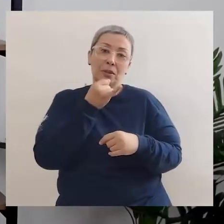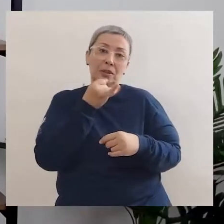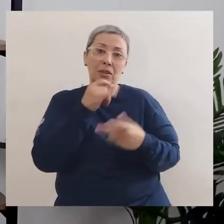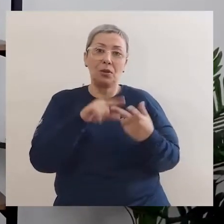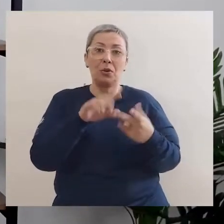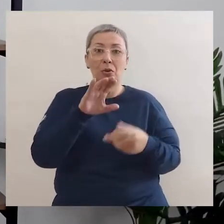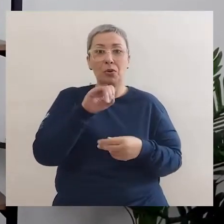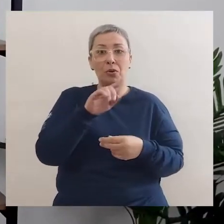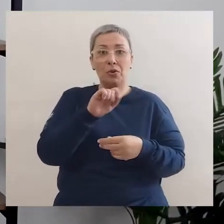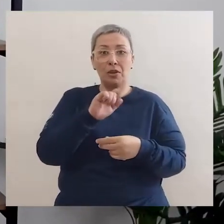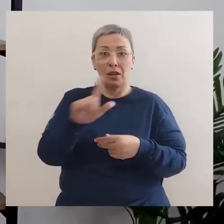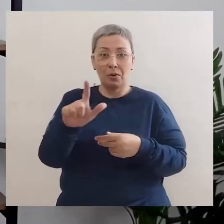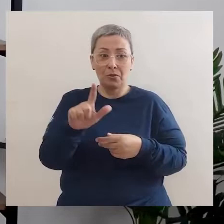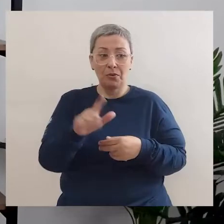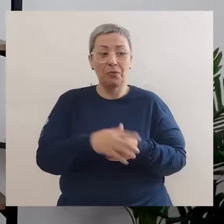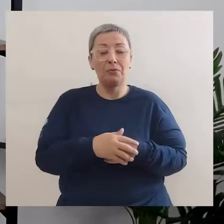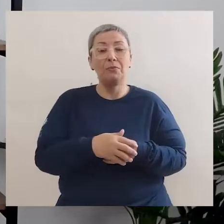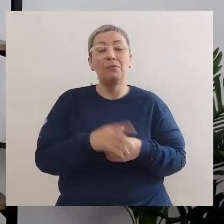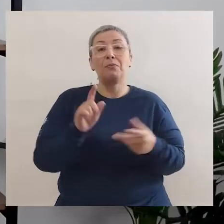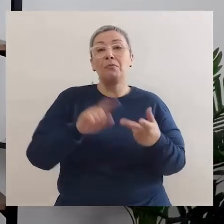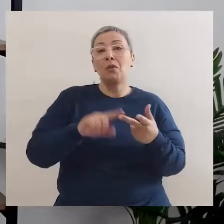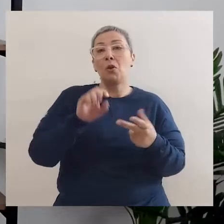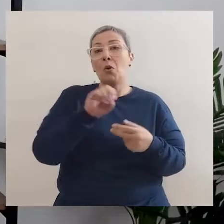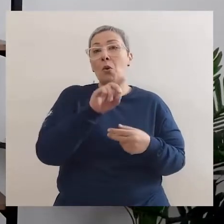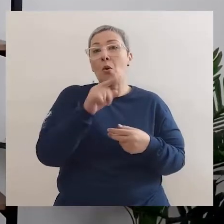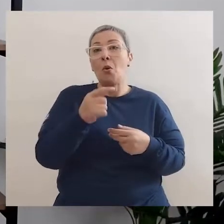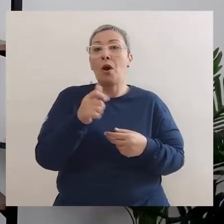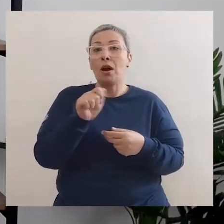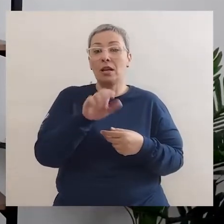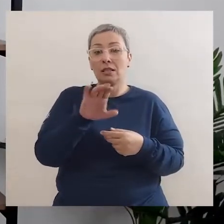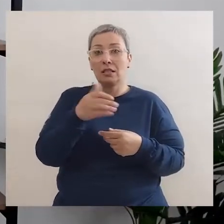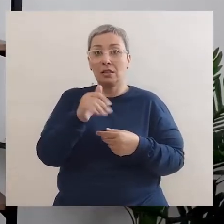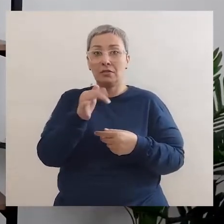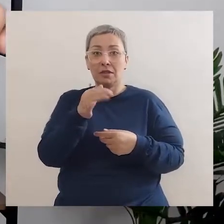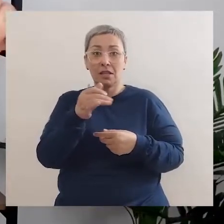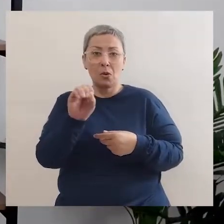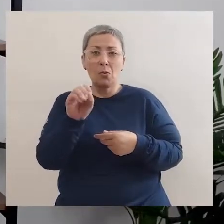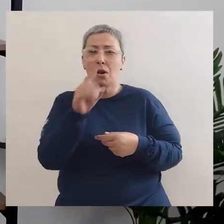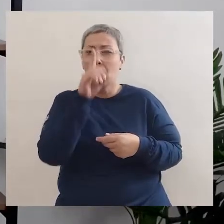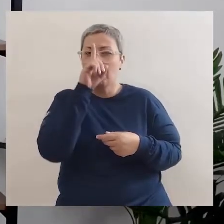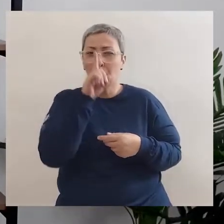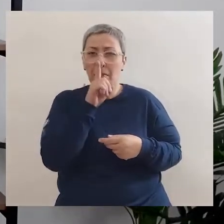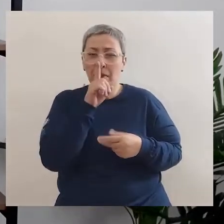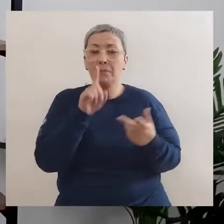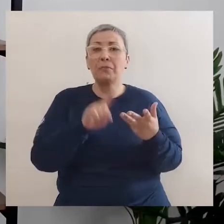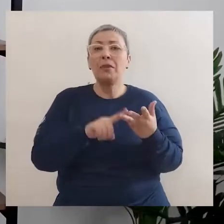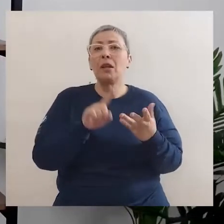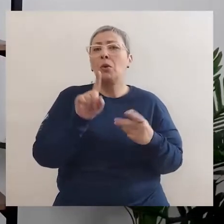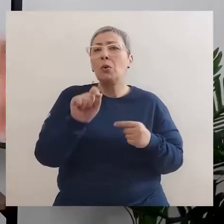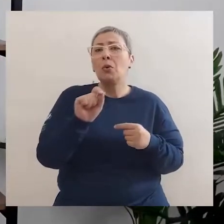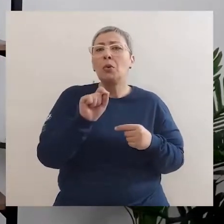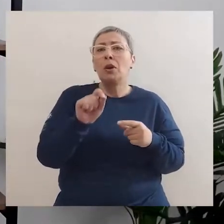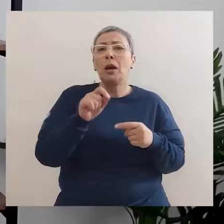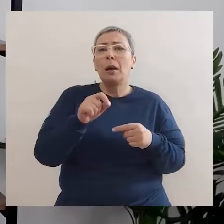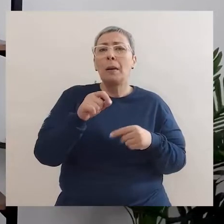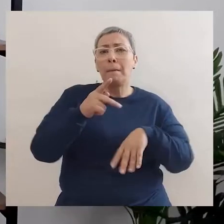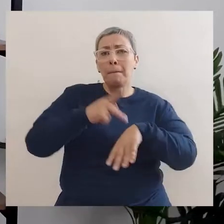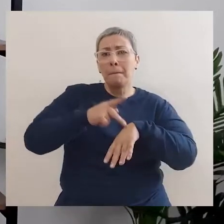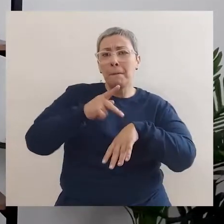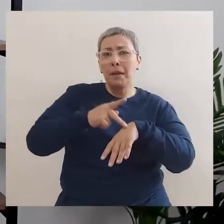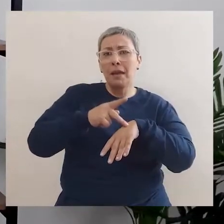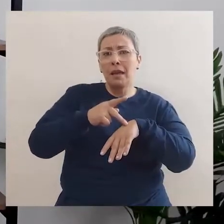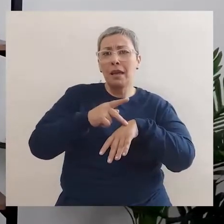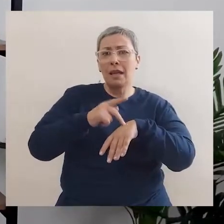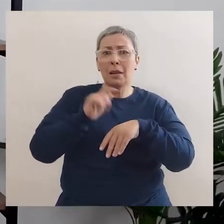amarelinho, né? Até mesmo com uma pedrinha de carvão aí que você tenha jogado aí no quintal de um churrasco que você fez,